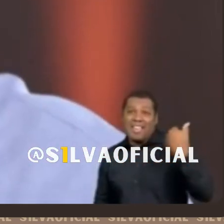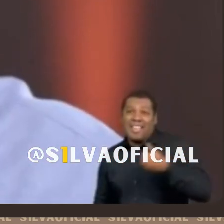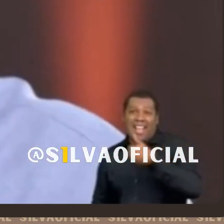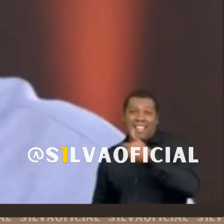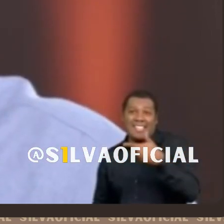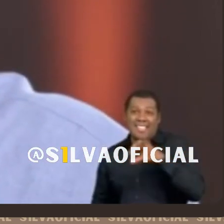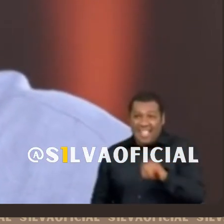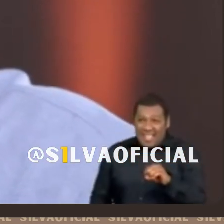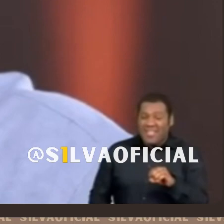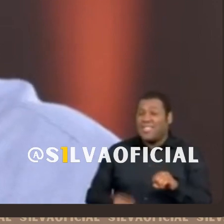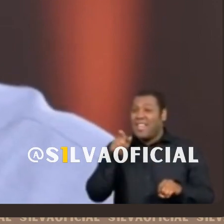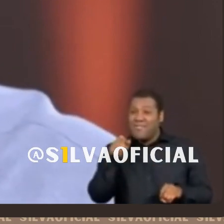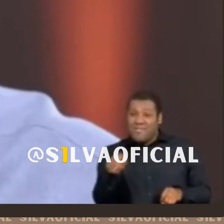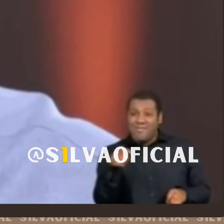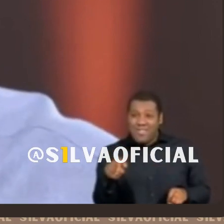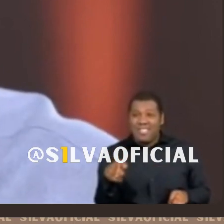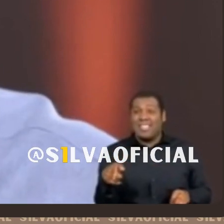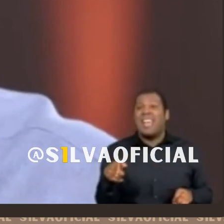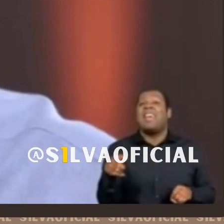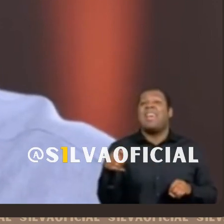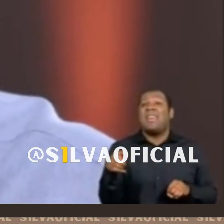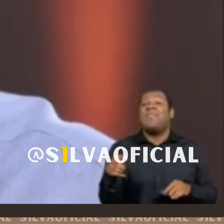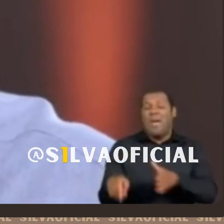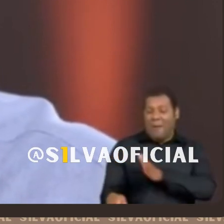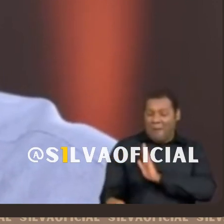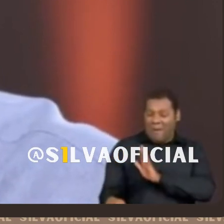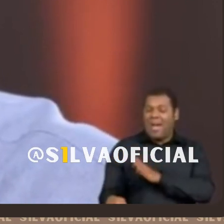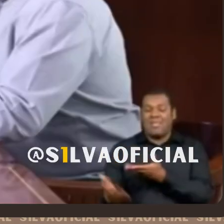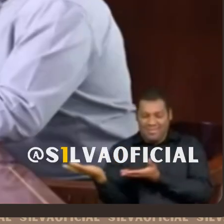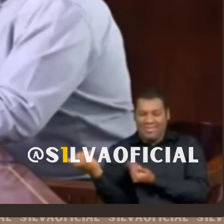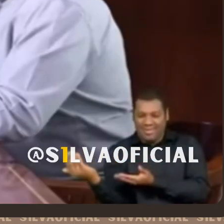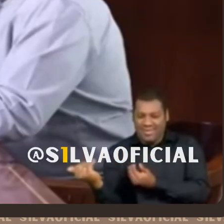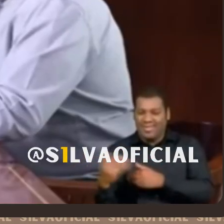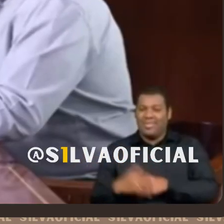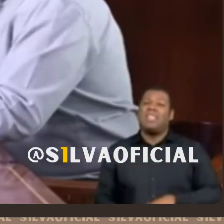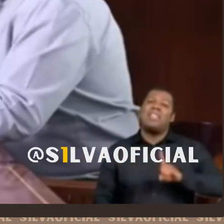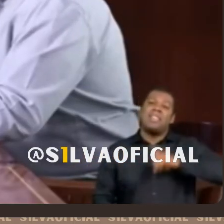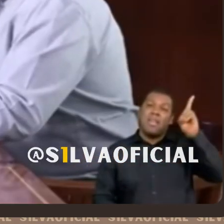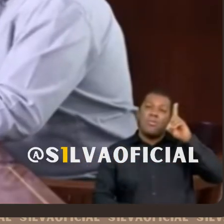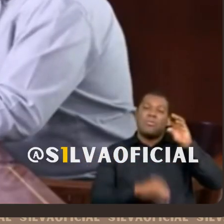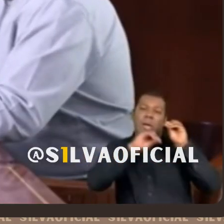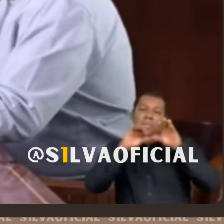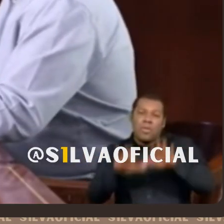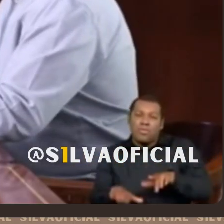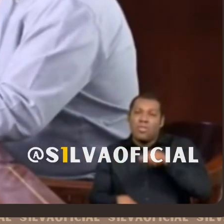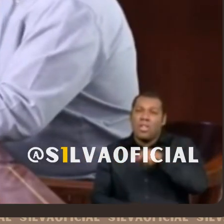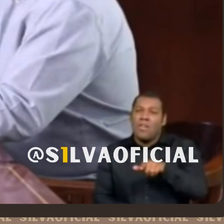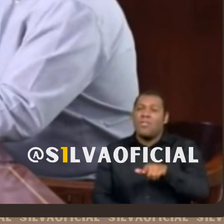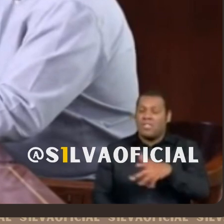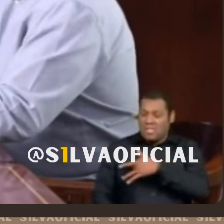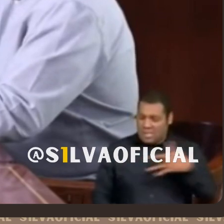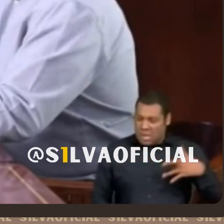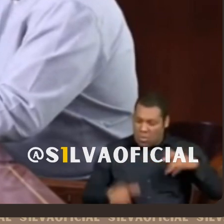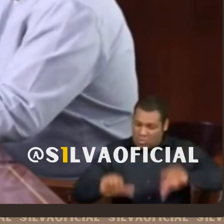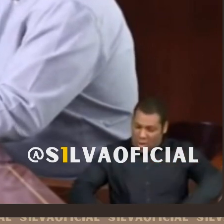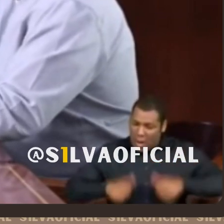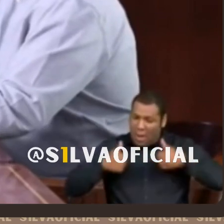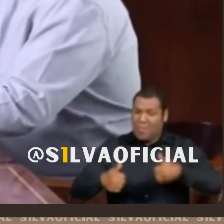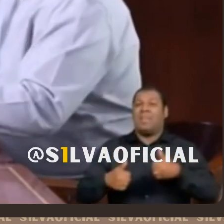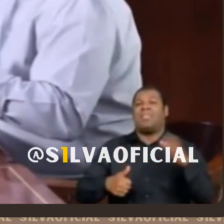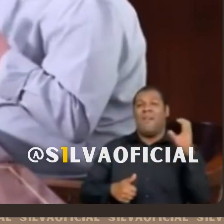Espero que Deus te ajude e que você se recupere logo, Faustão. Presidente, muito obrigado pela conversa. Obrigado para todo mundo que acompanhou